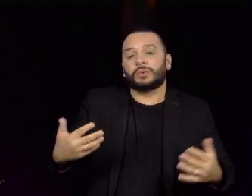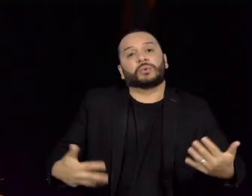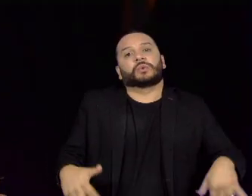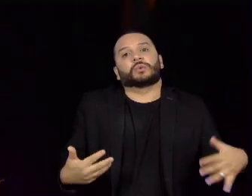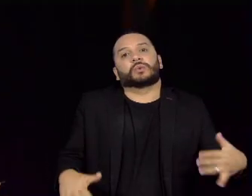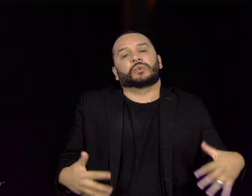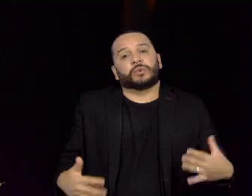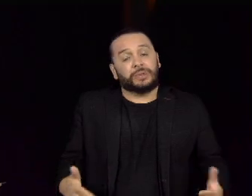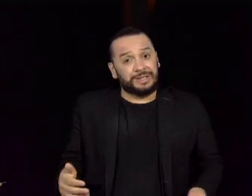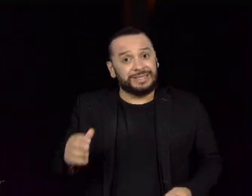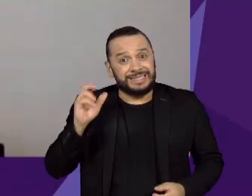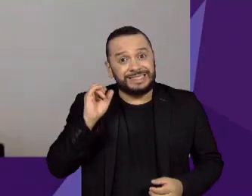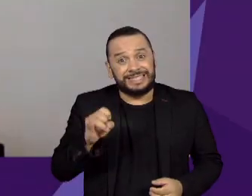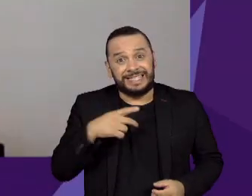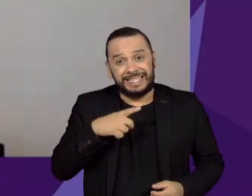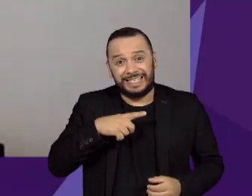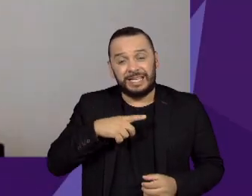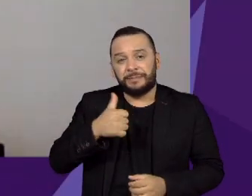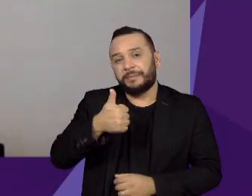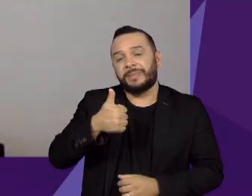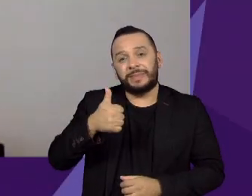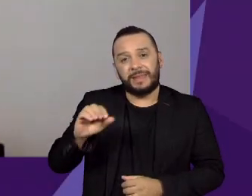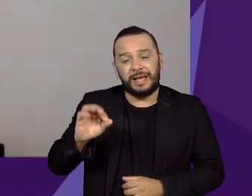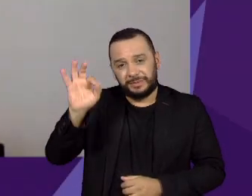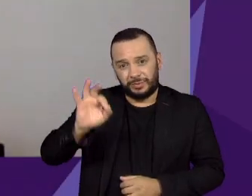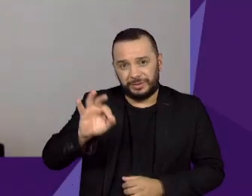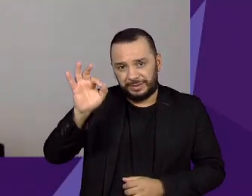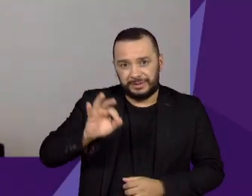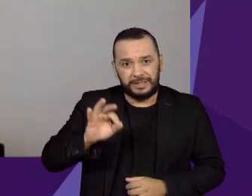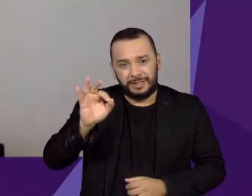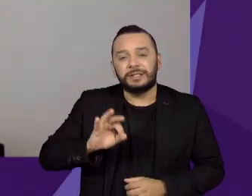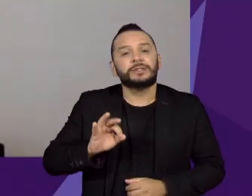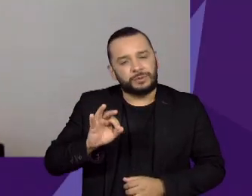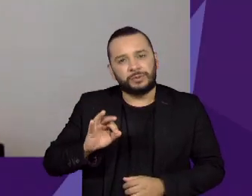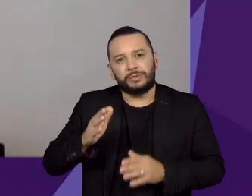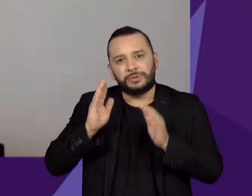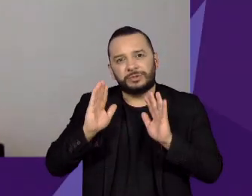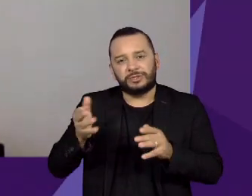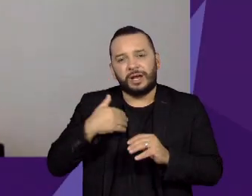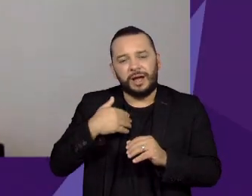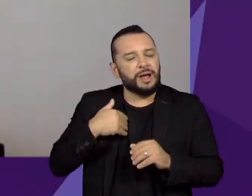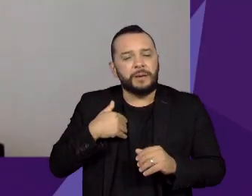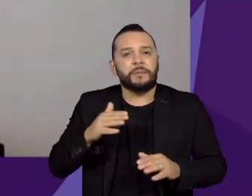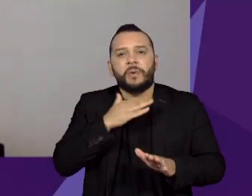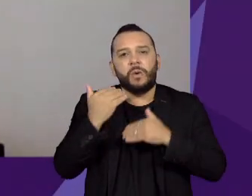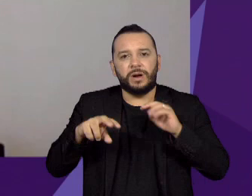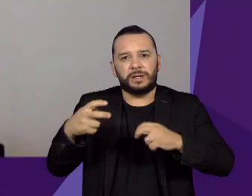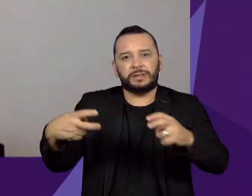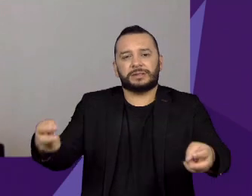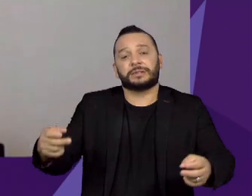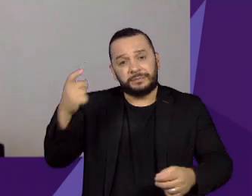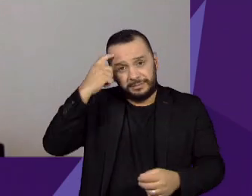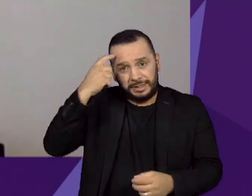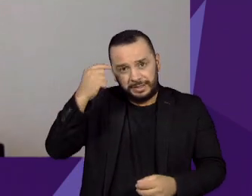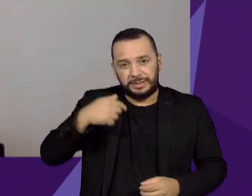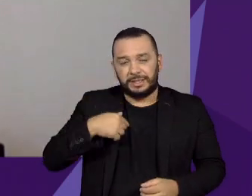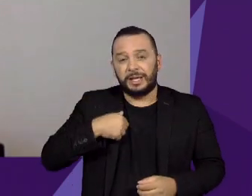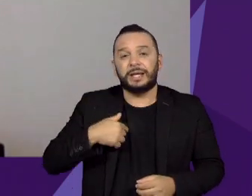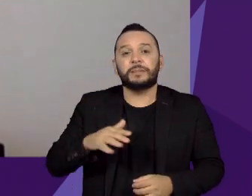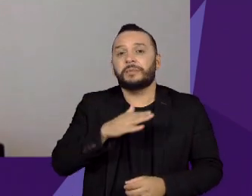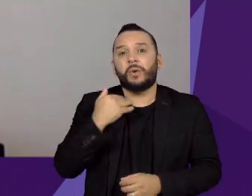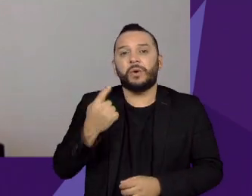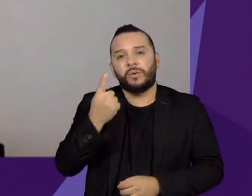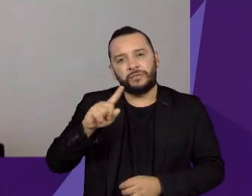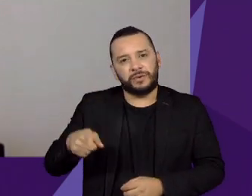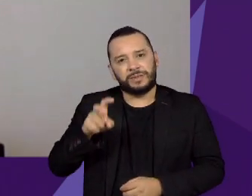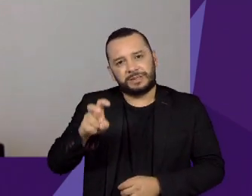moderadamente letal, se ele matasse 10%, por exemplo, se 90% vivessem e 10% morresse, esse vírus mata 1,5%